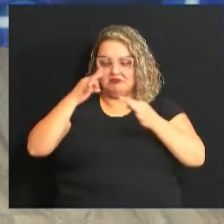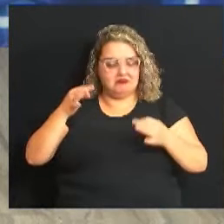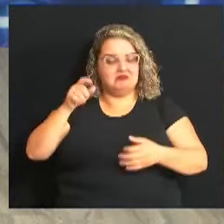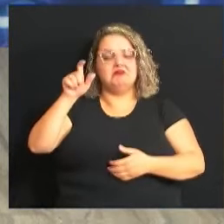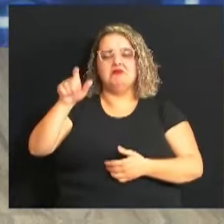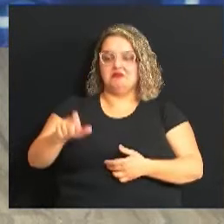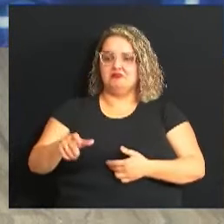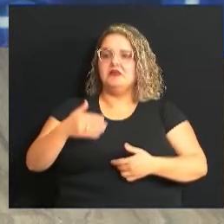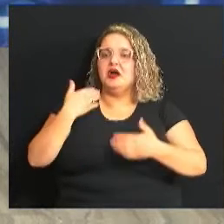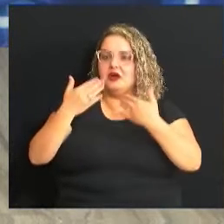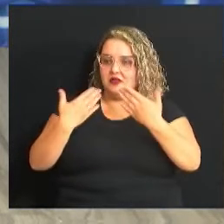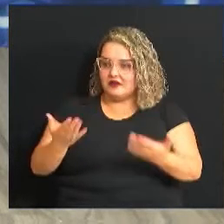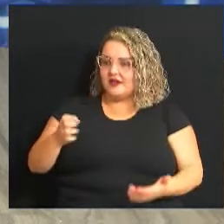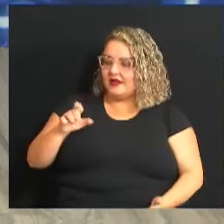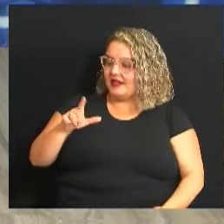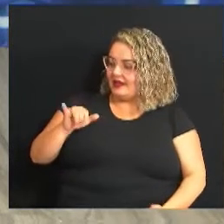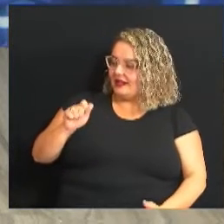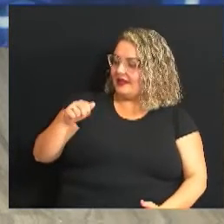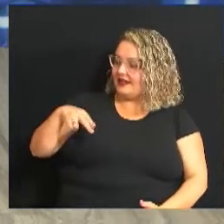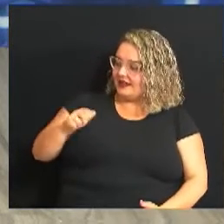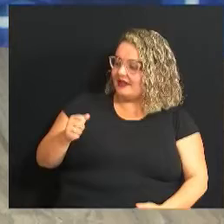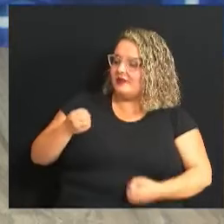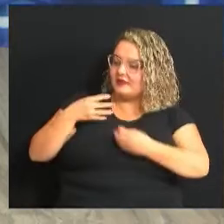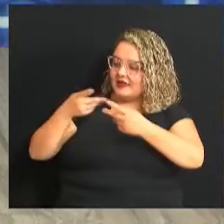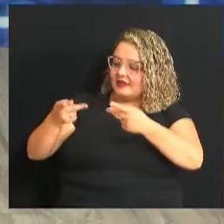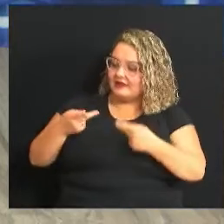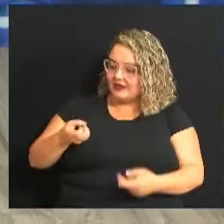sobre isso. Eliane, seja bem-vinda. Boa tarde.